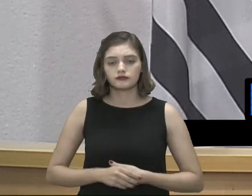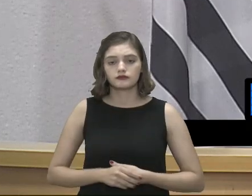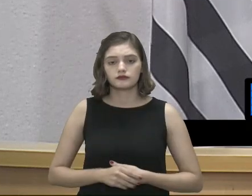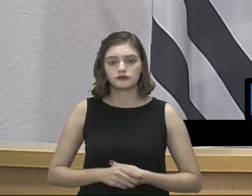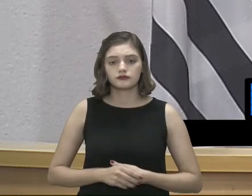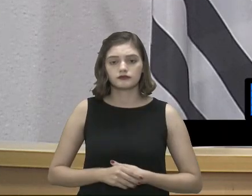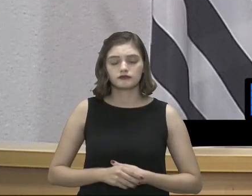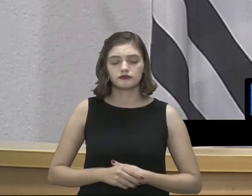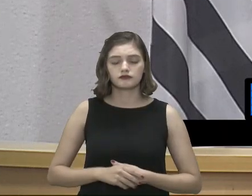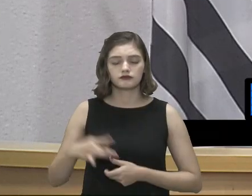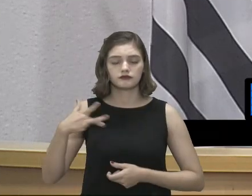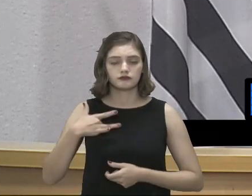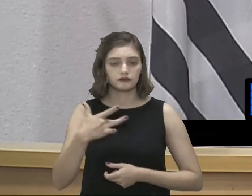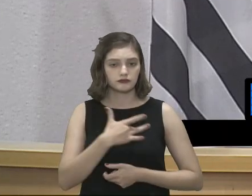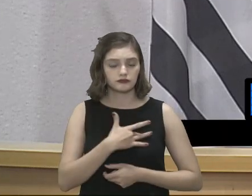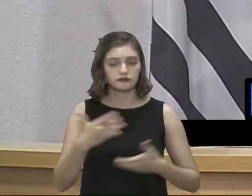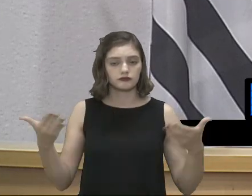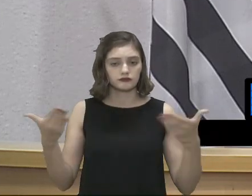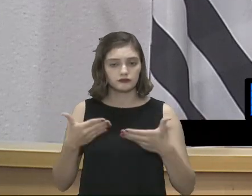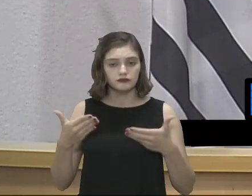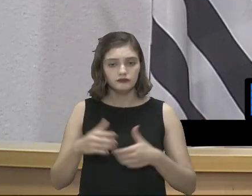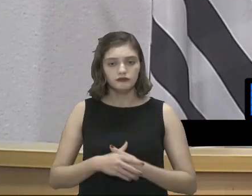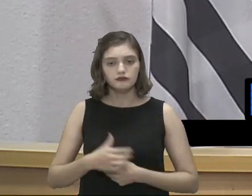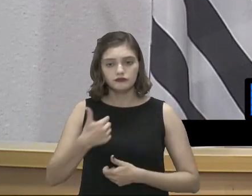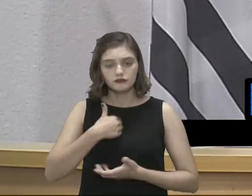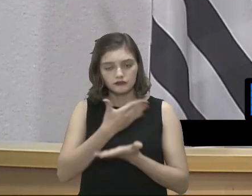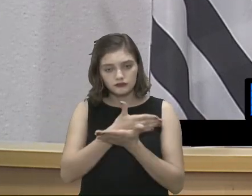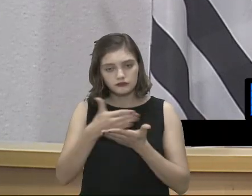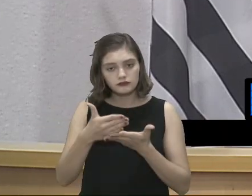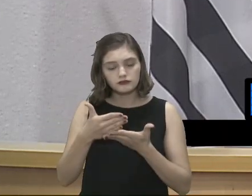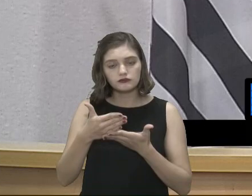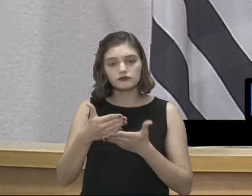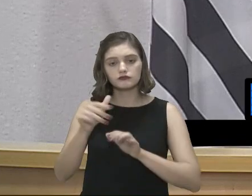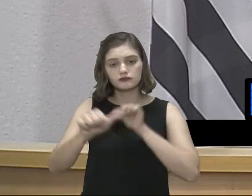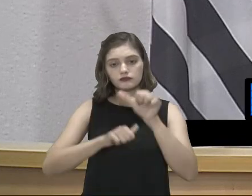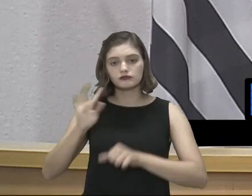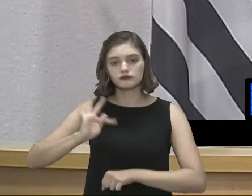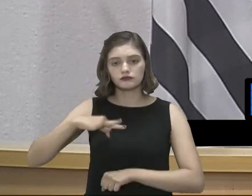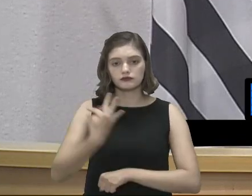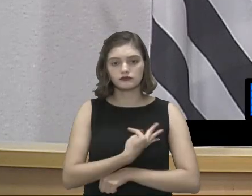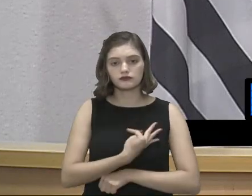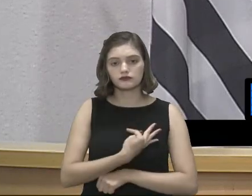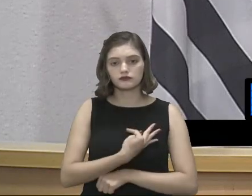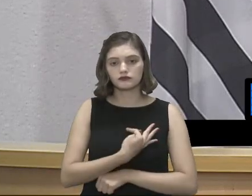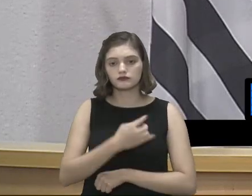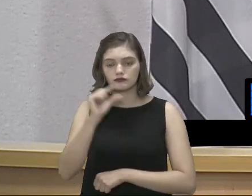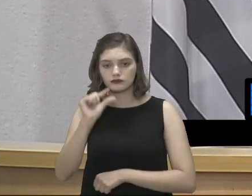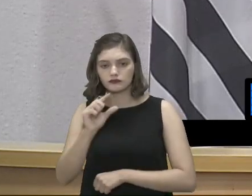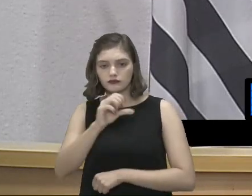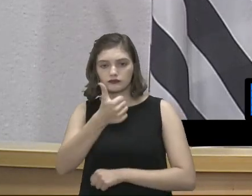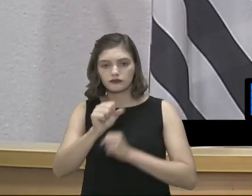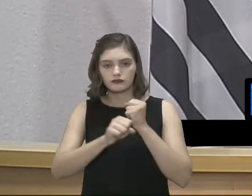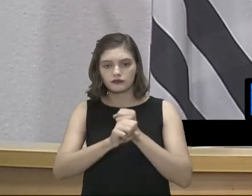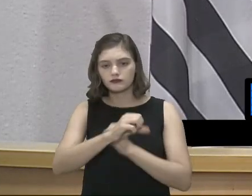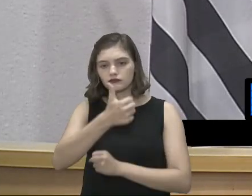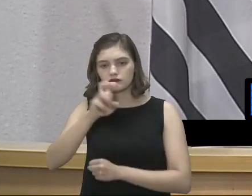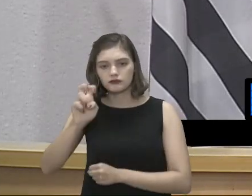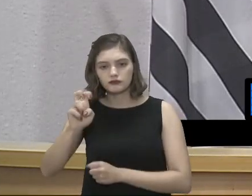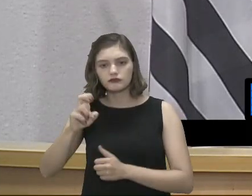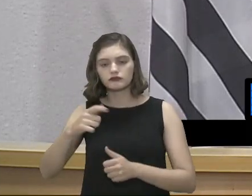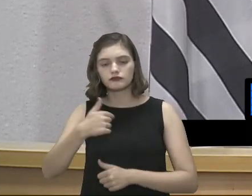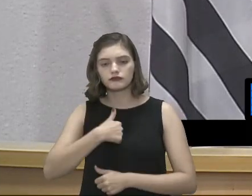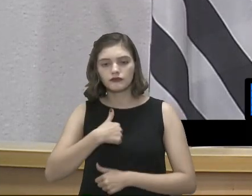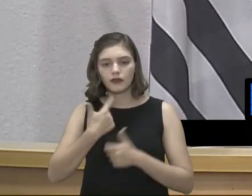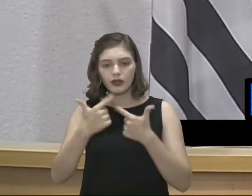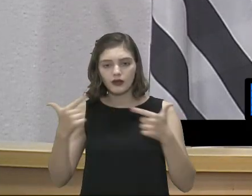saúde. Hoje, desde quando eu comecei a me transicionar novamente, faz pouquíssimo tempo, 1 ano, 1 ano e meio, eu